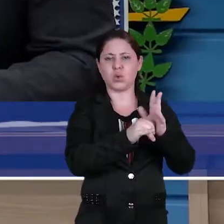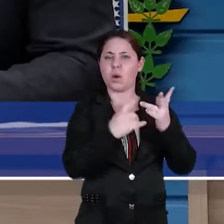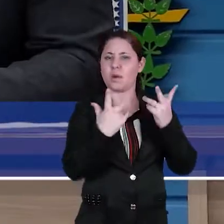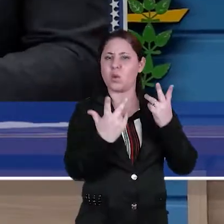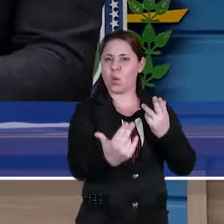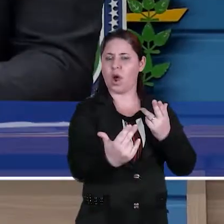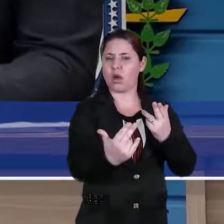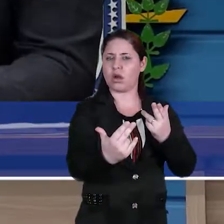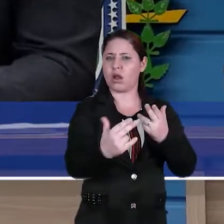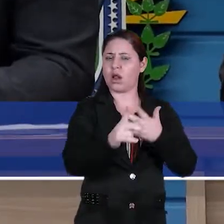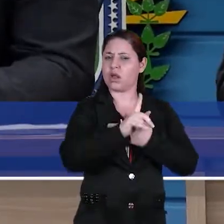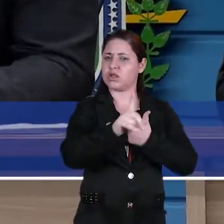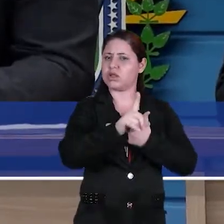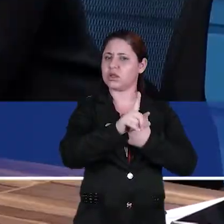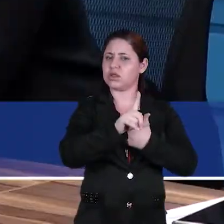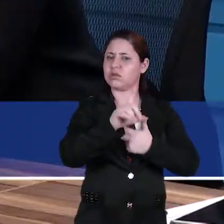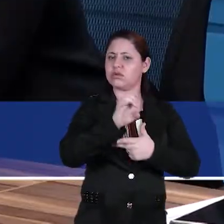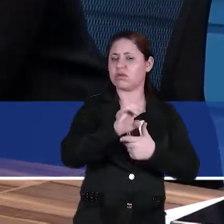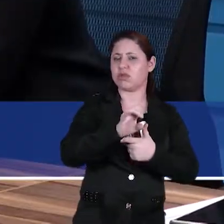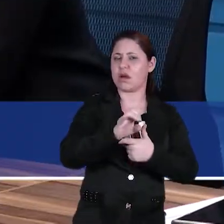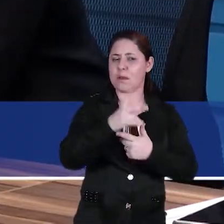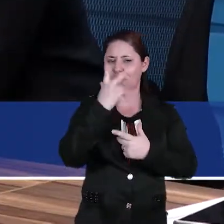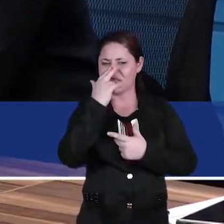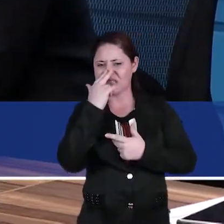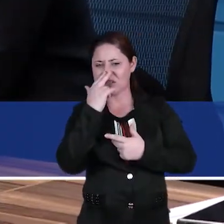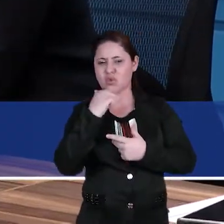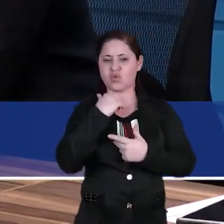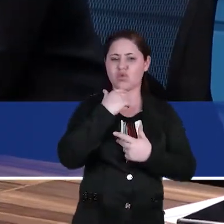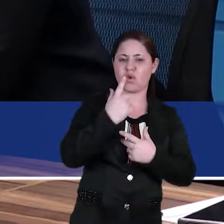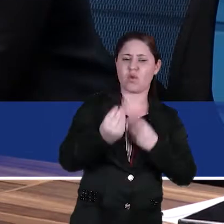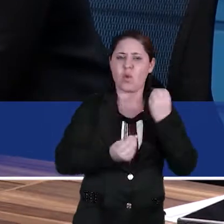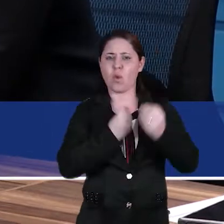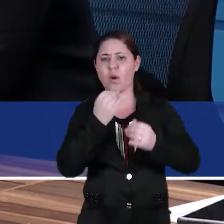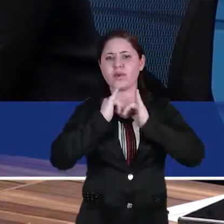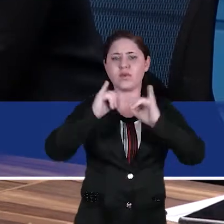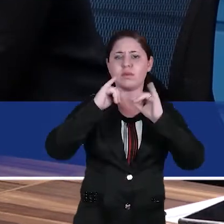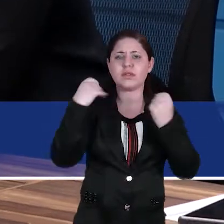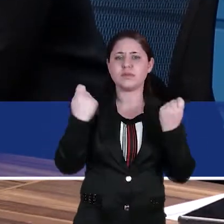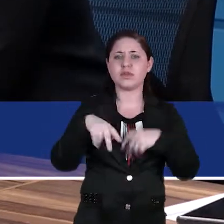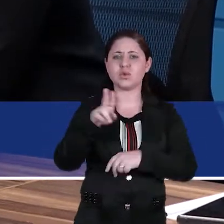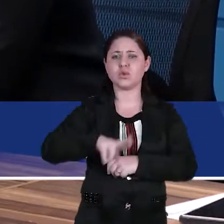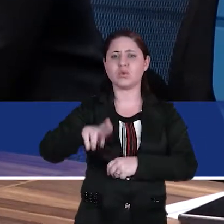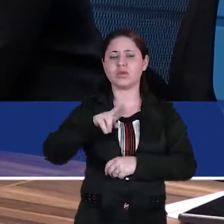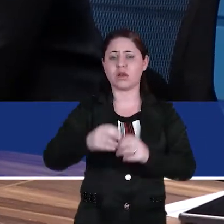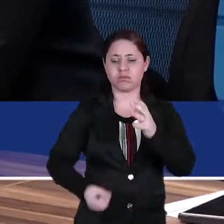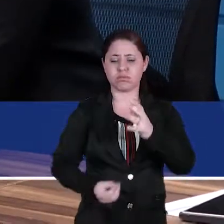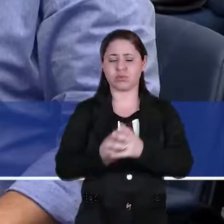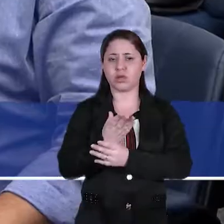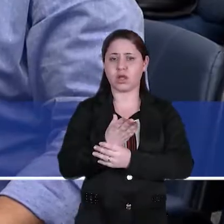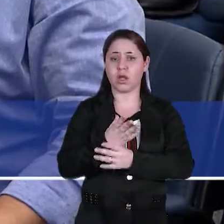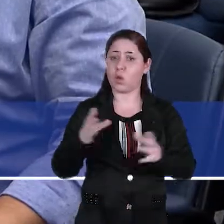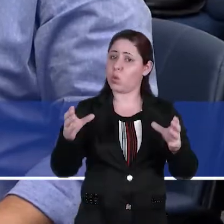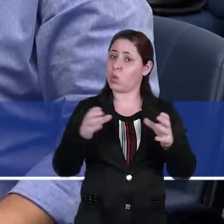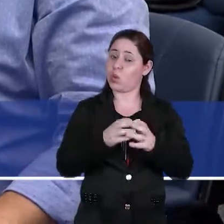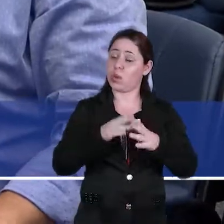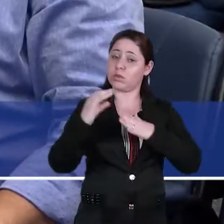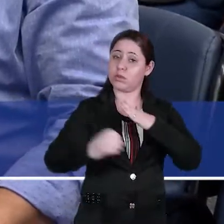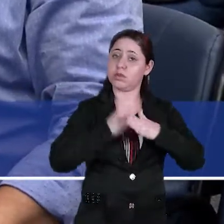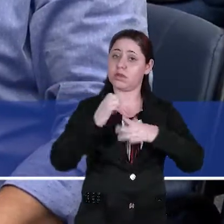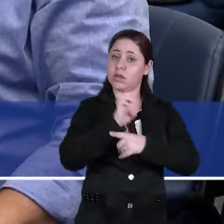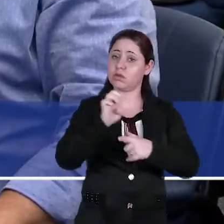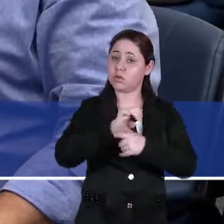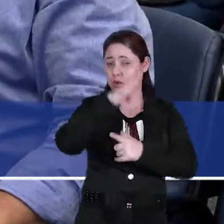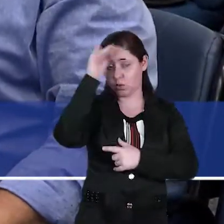no Legislativo Estadual este ano, algumas dúvidas sobre a forma como essas informações devem ser tratadas surgiu entre